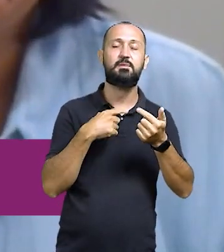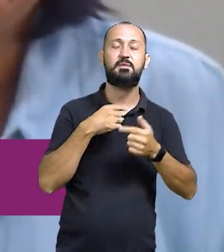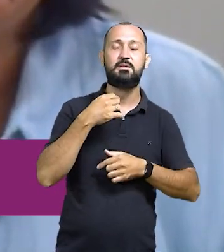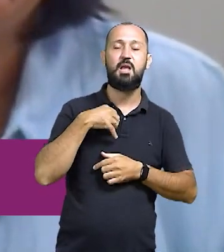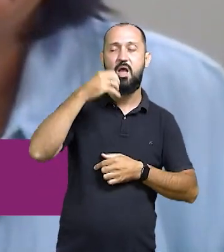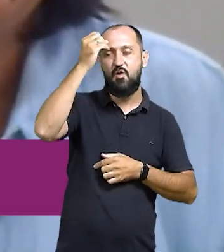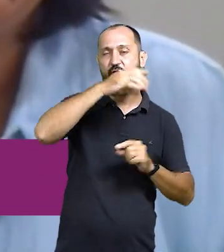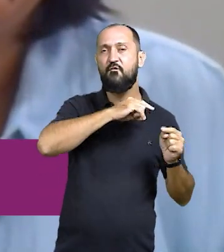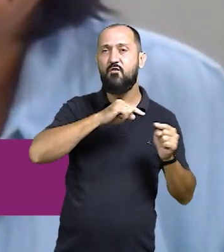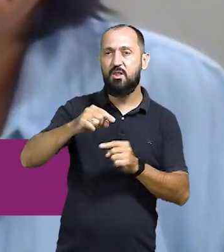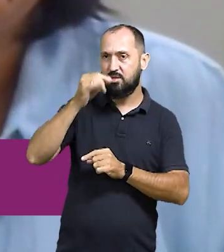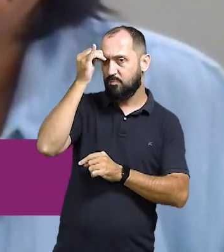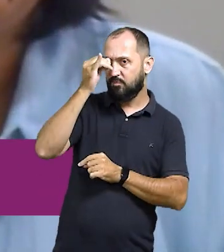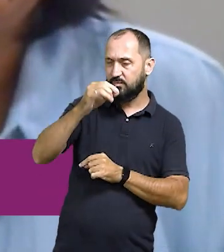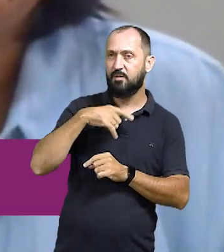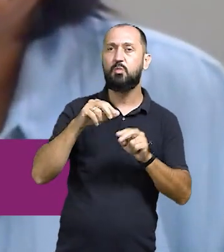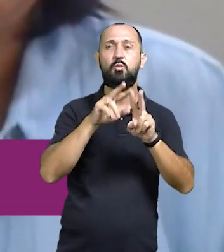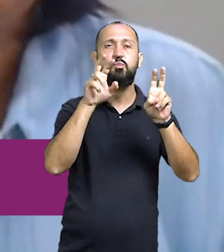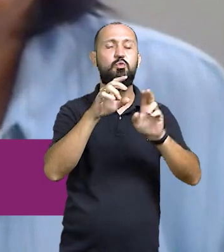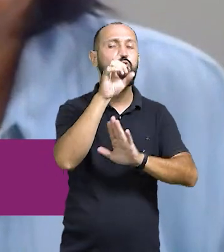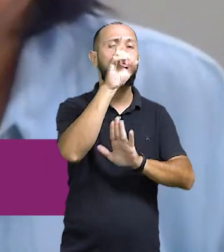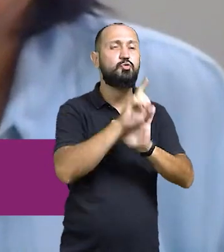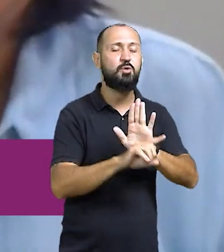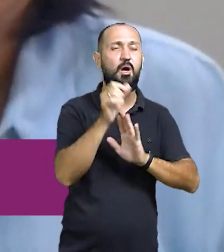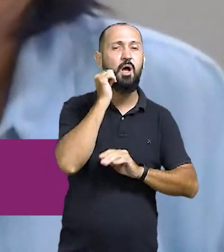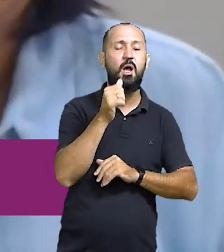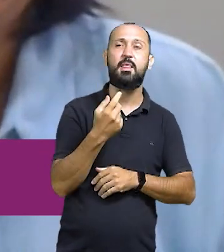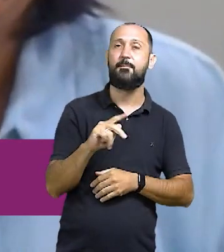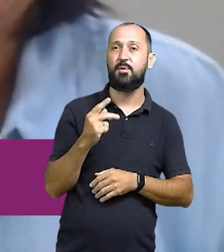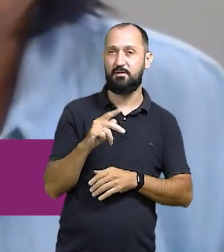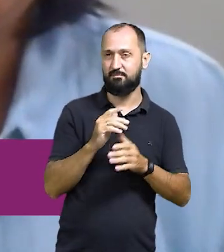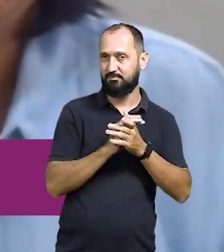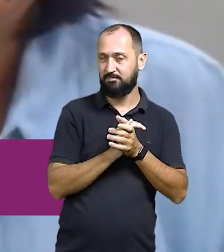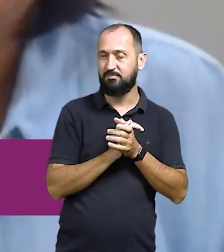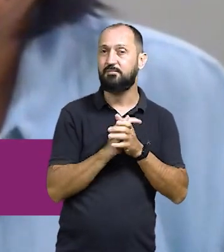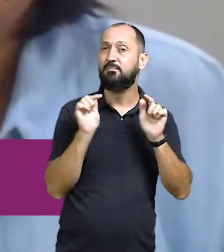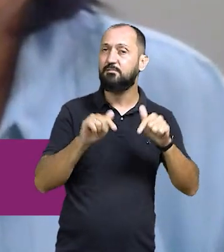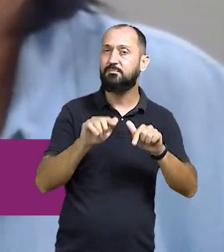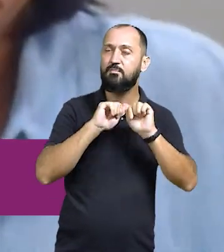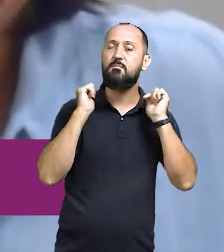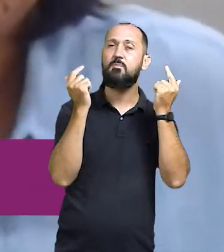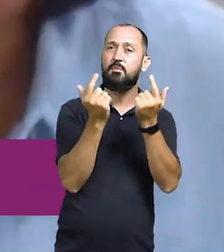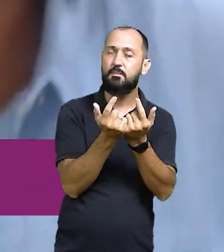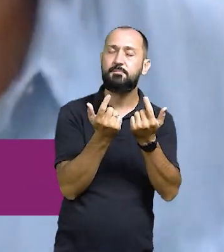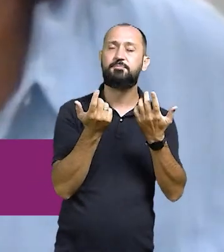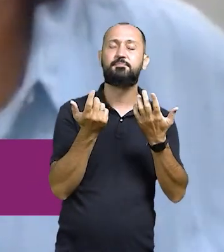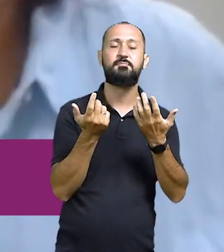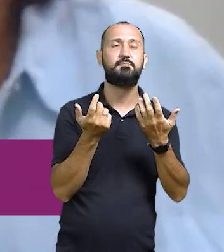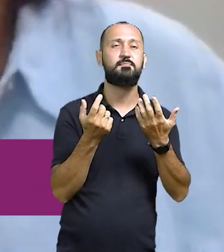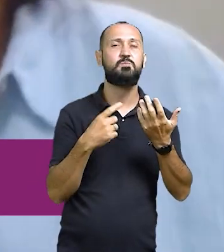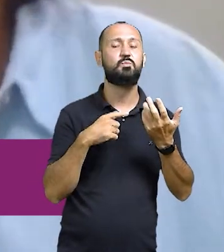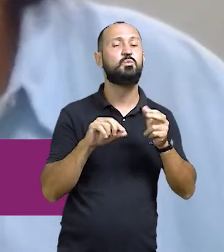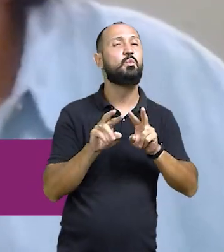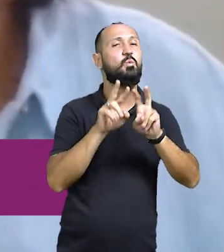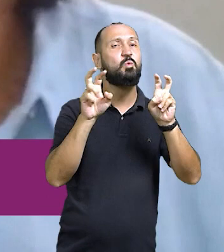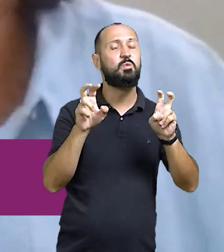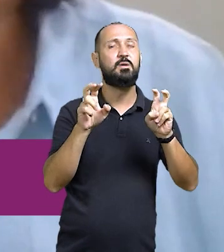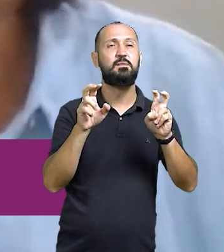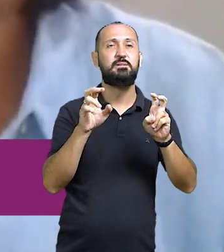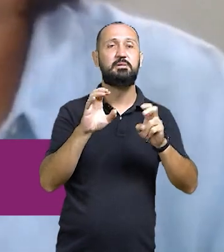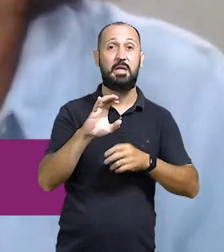para todos os municípios. E o interessante disso, subsecretária, é que hoje vocês estão atrelados, né, à pasta